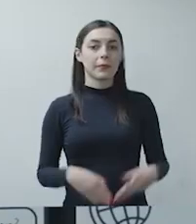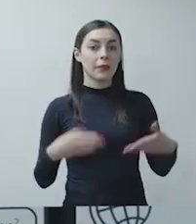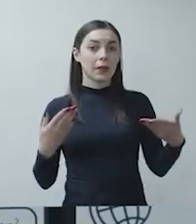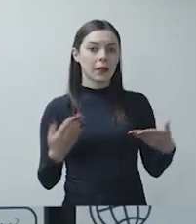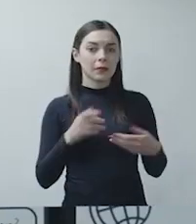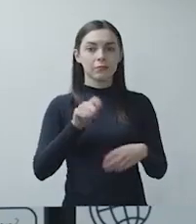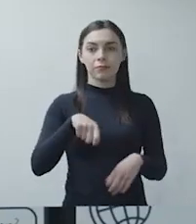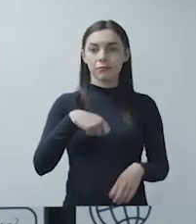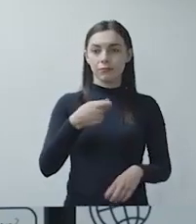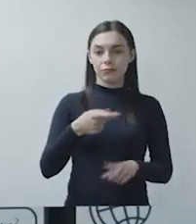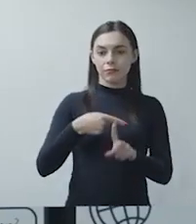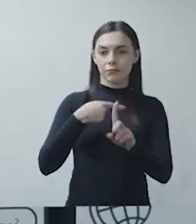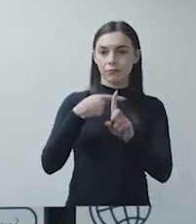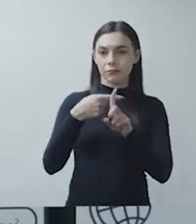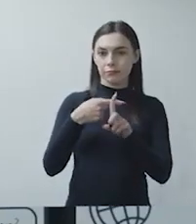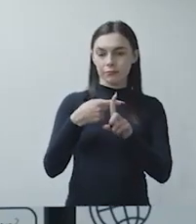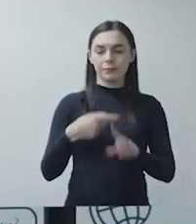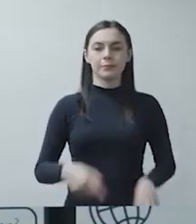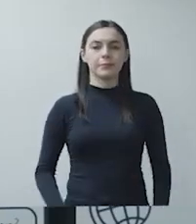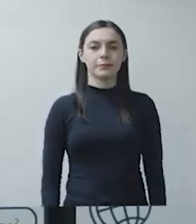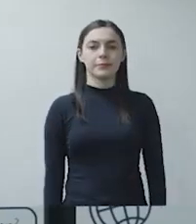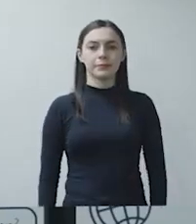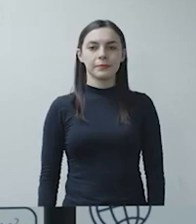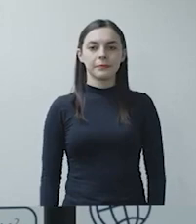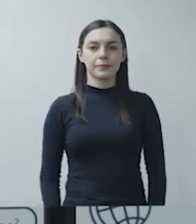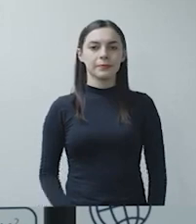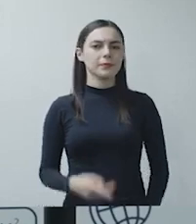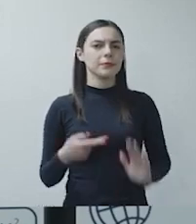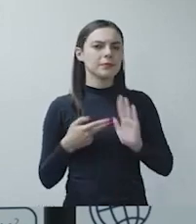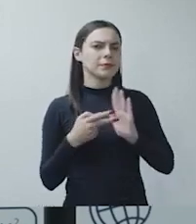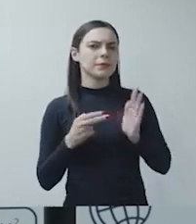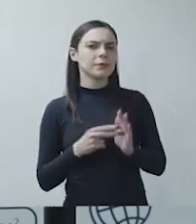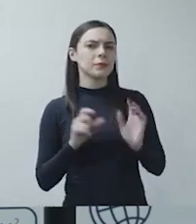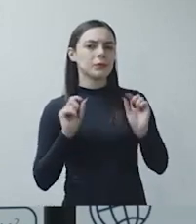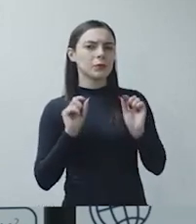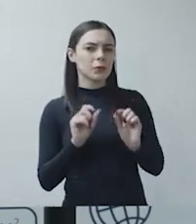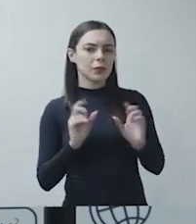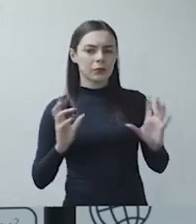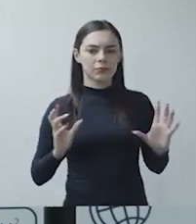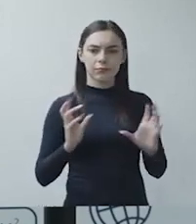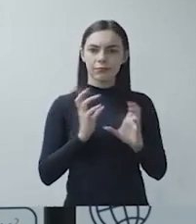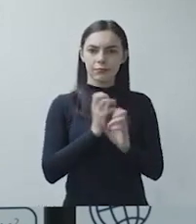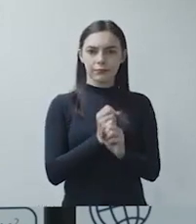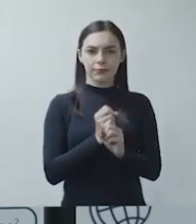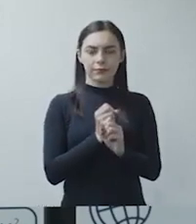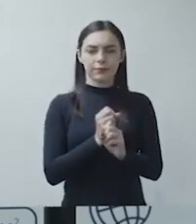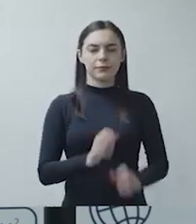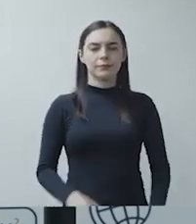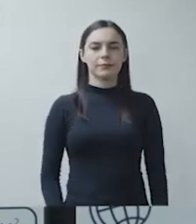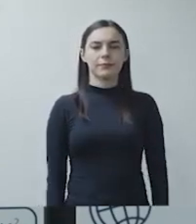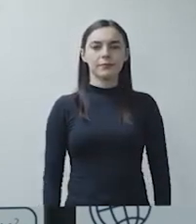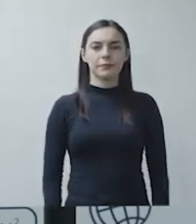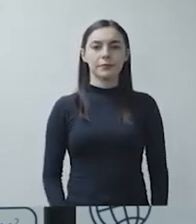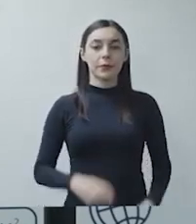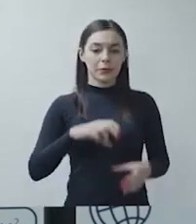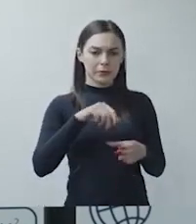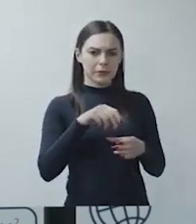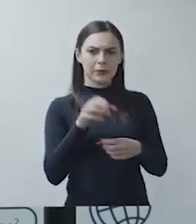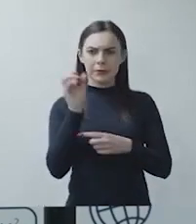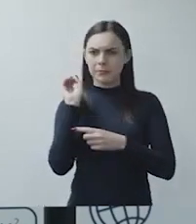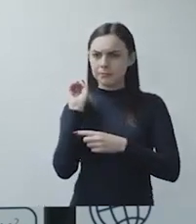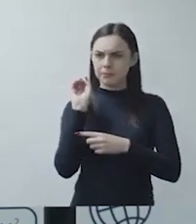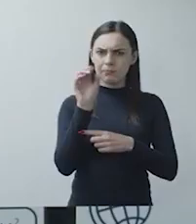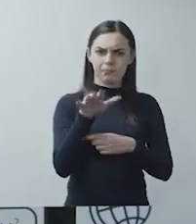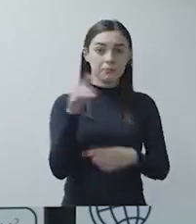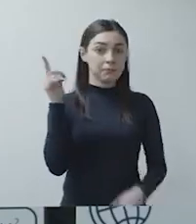de mais. Estamos adicionando, estamos somando. Vamos jogar a tampinha de novo,